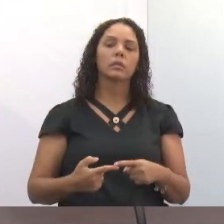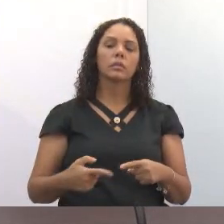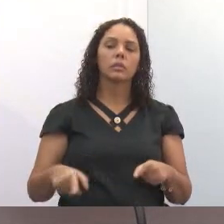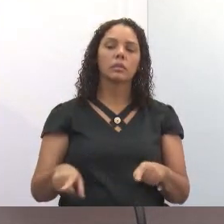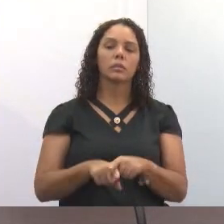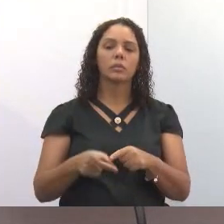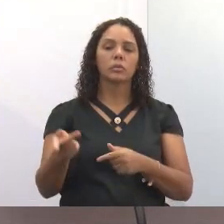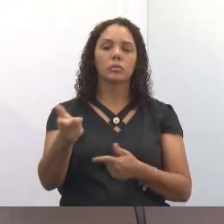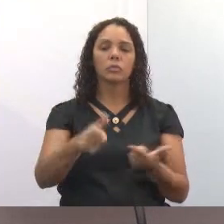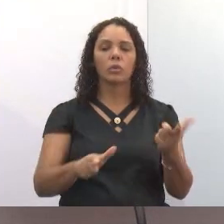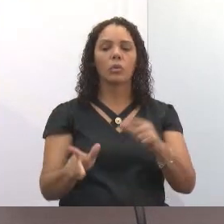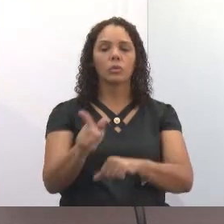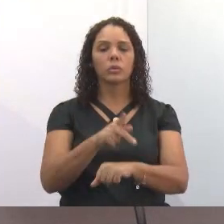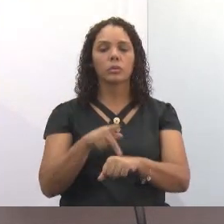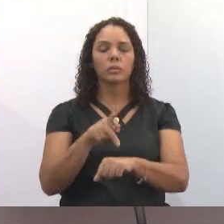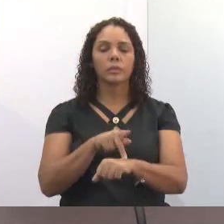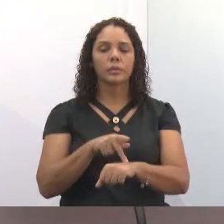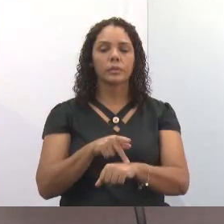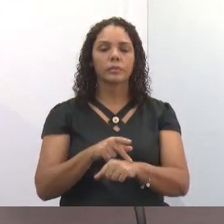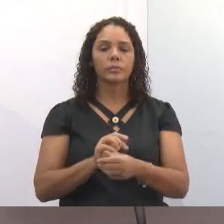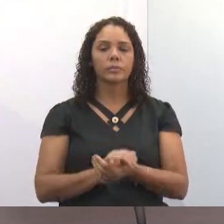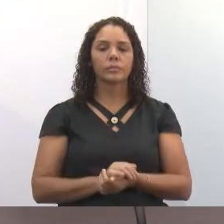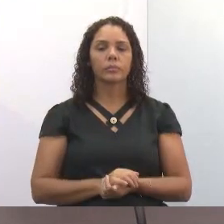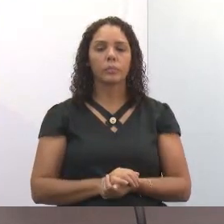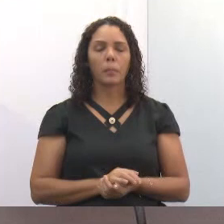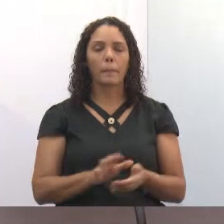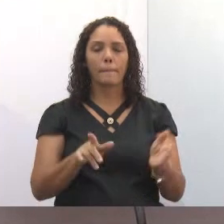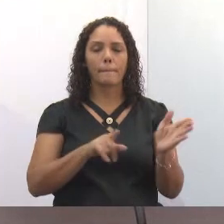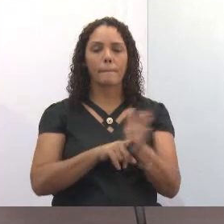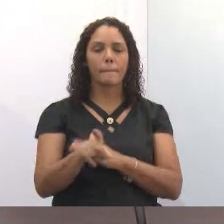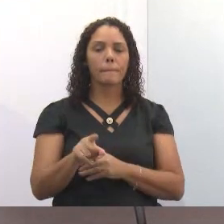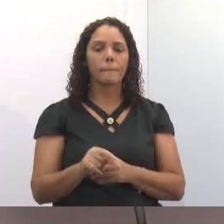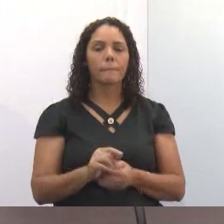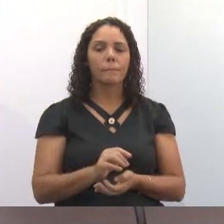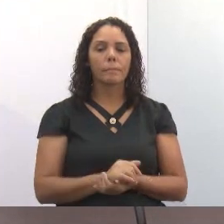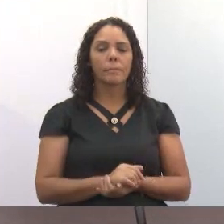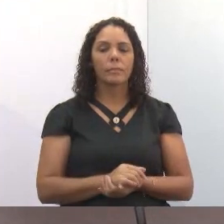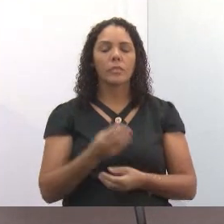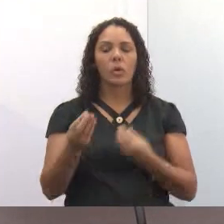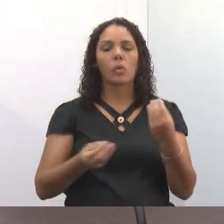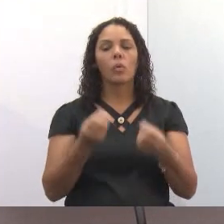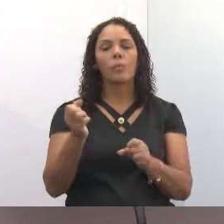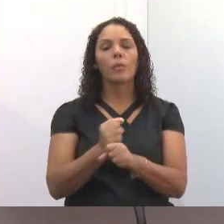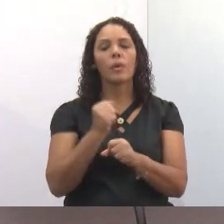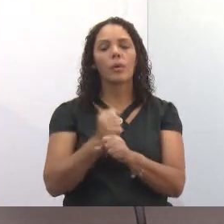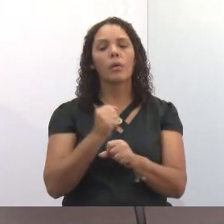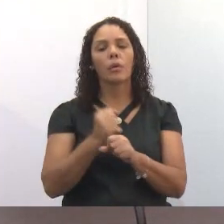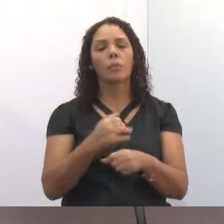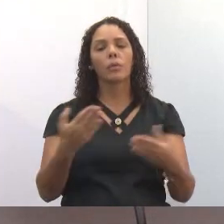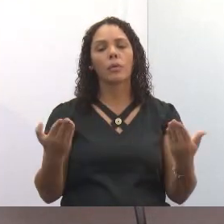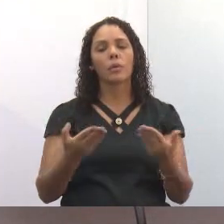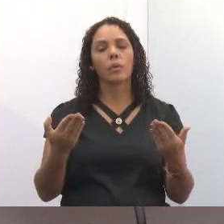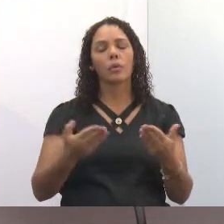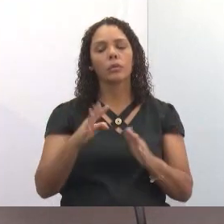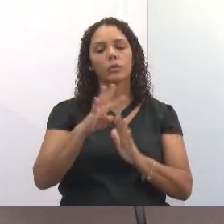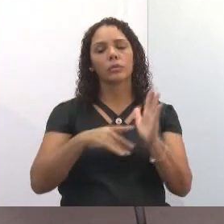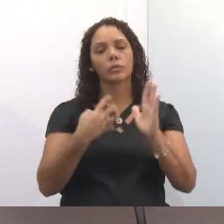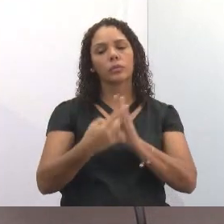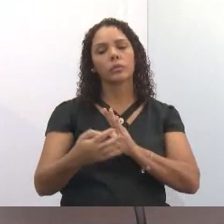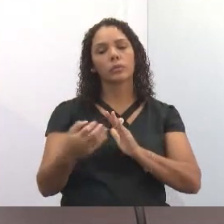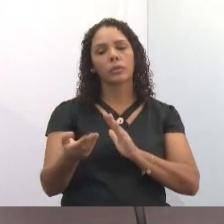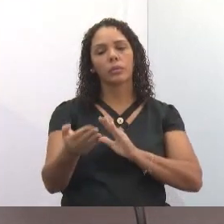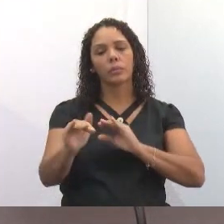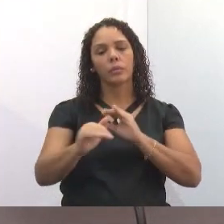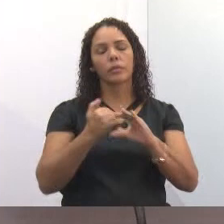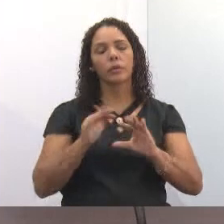internacionais da modalidade. Pergunta número 1. Qual o status atual da obra do Morro do Cristo? Favor enviar cronograma atualizado e